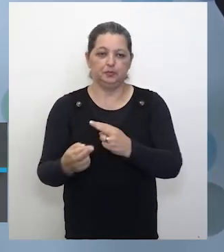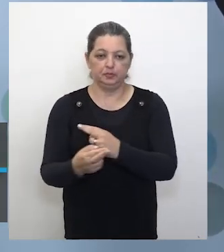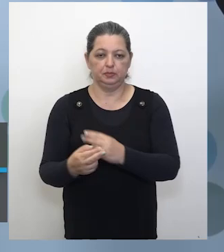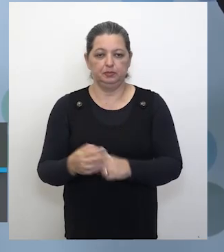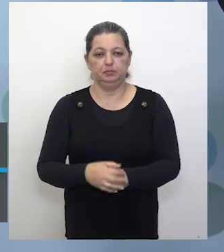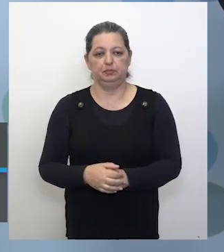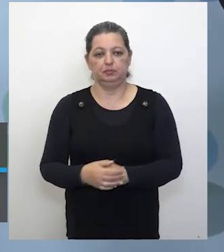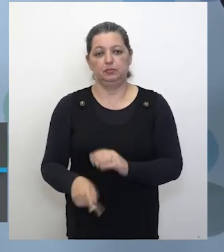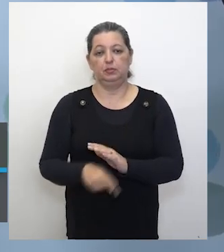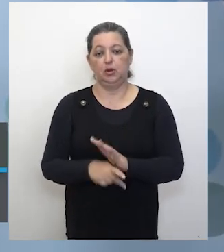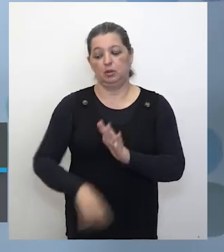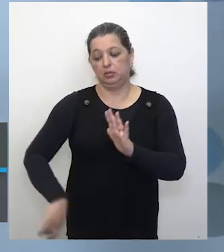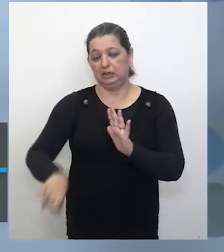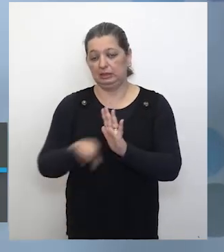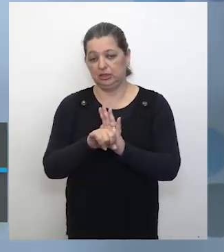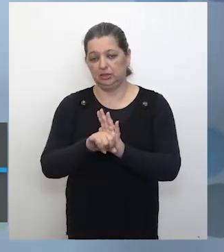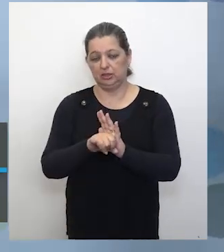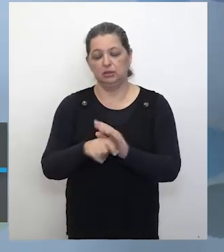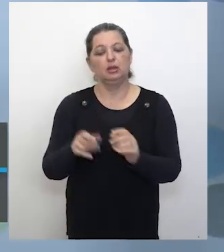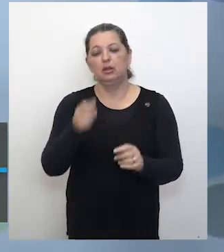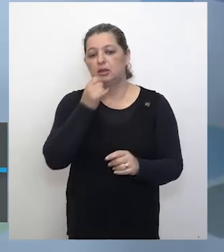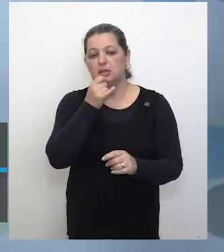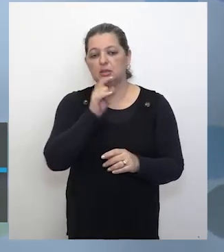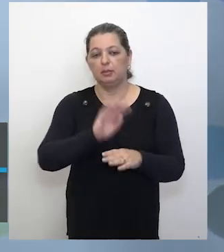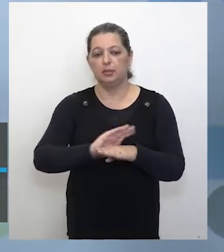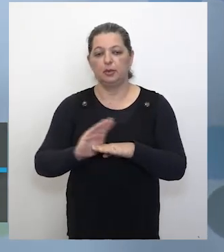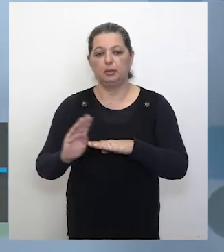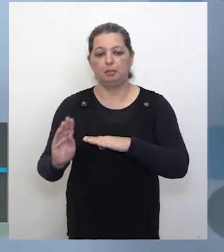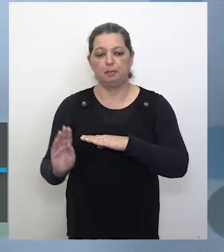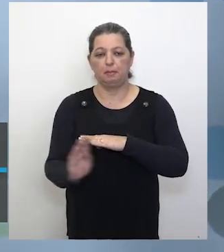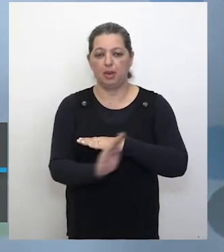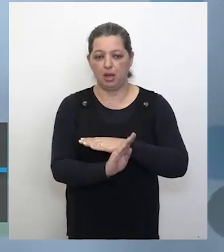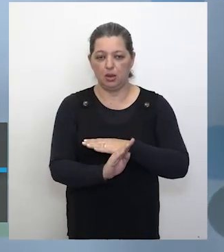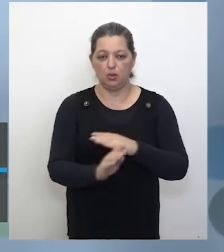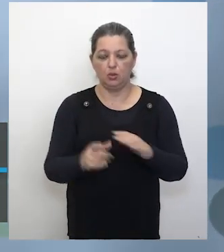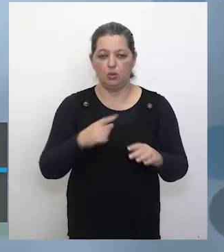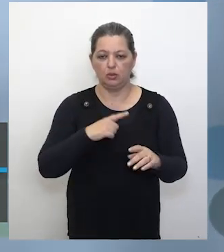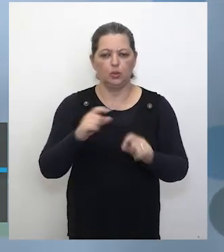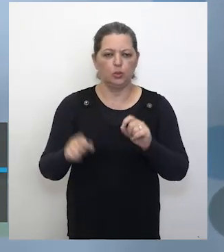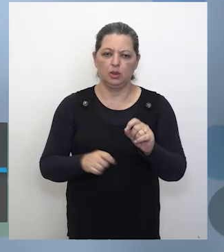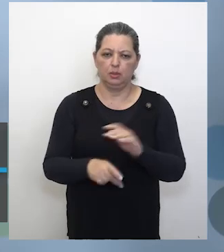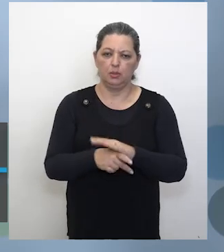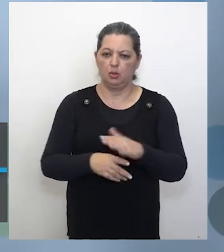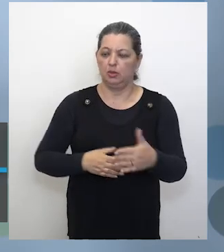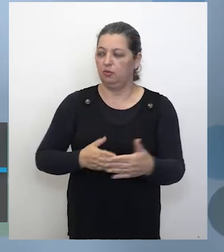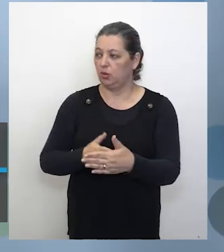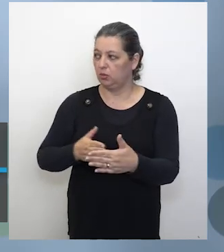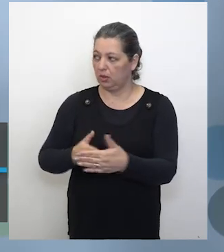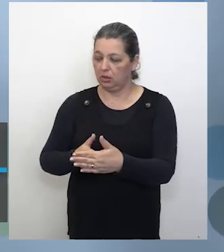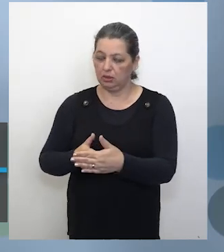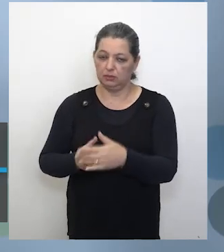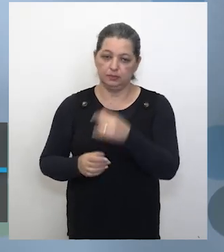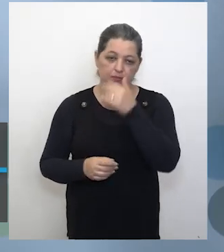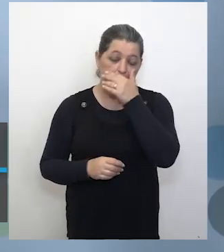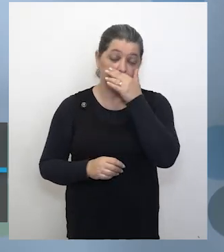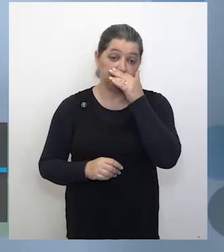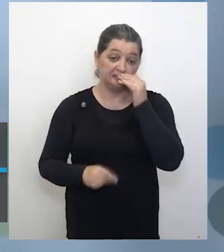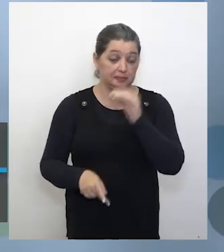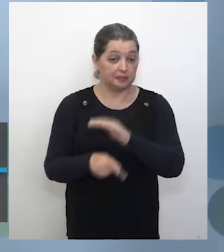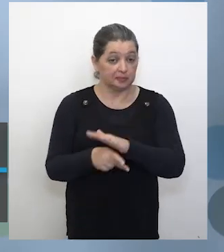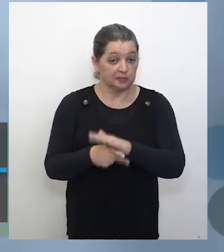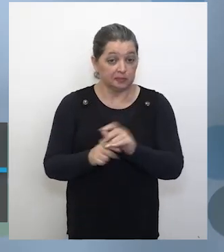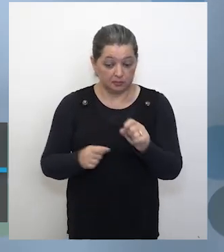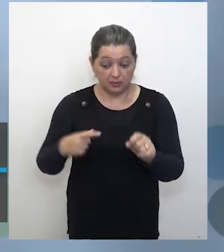uma identidade. Um bairro, como a Fabi acabou de colocar, tem uma fronteira, que é uma fronteira jurídica, mas